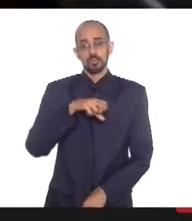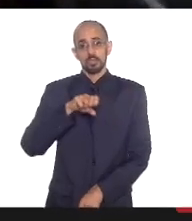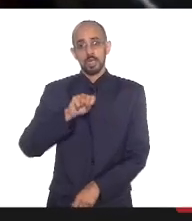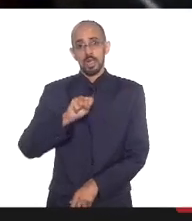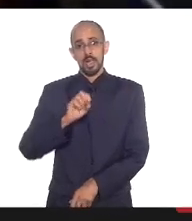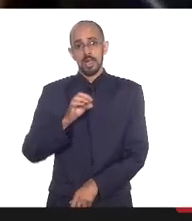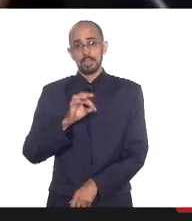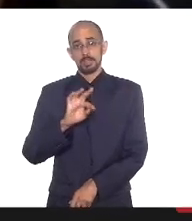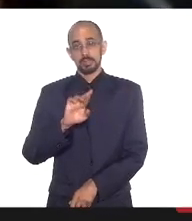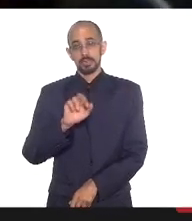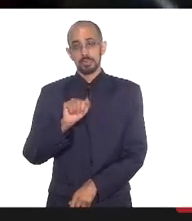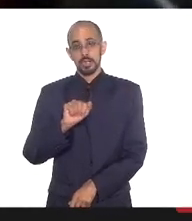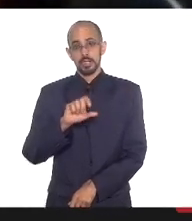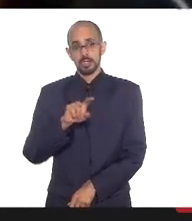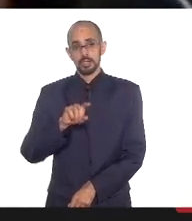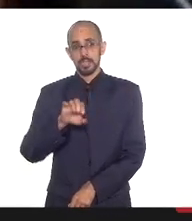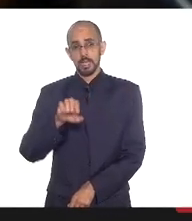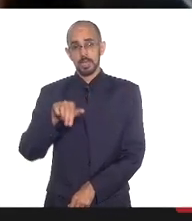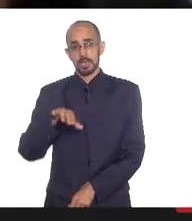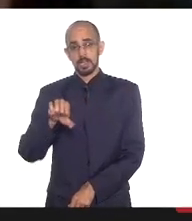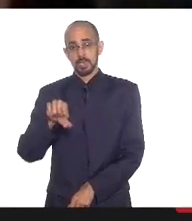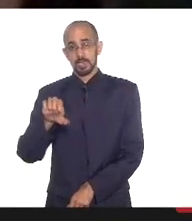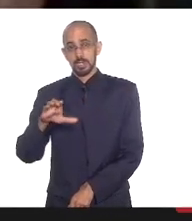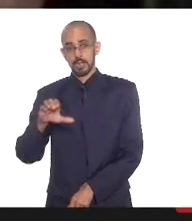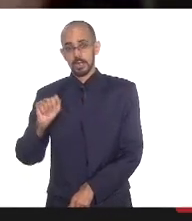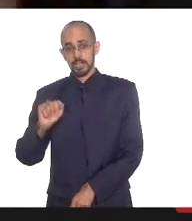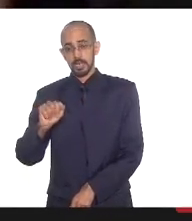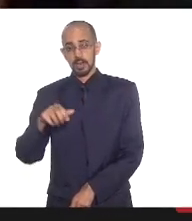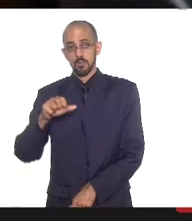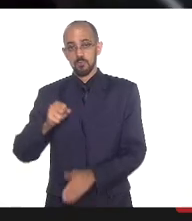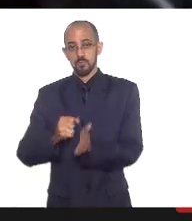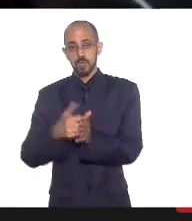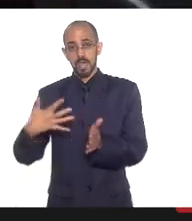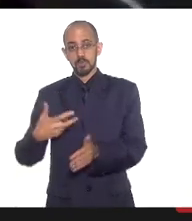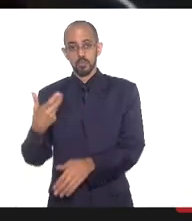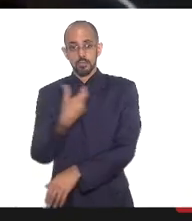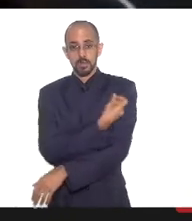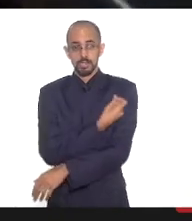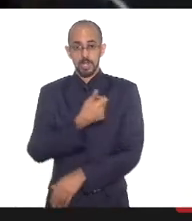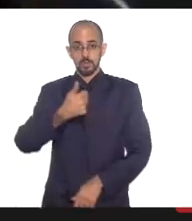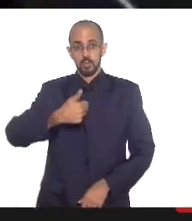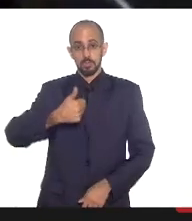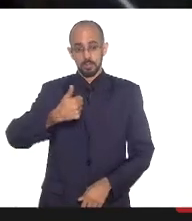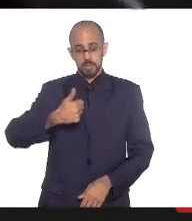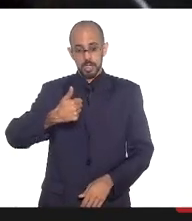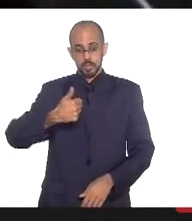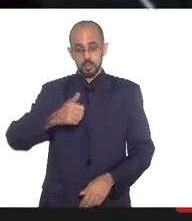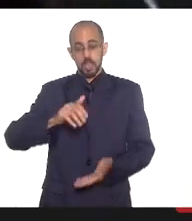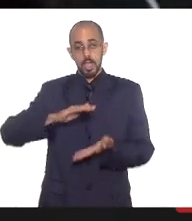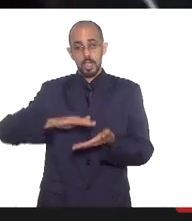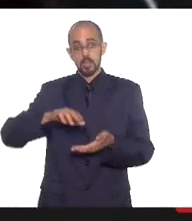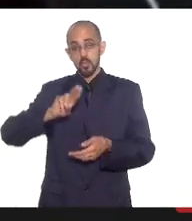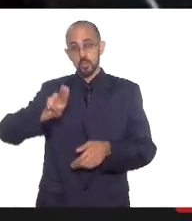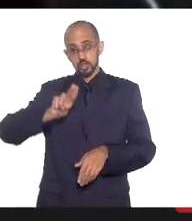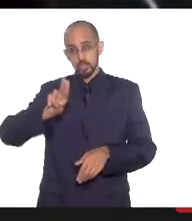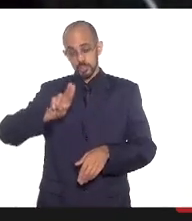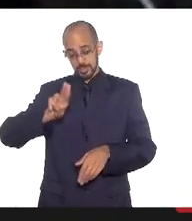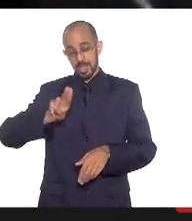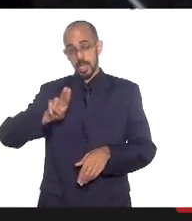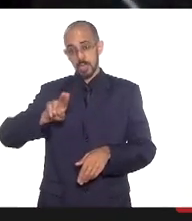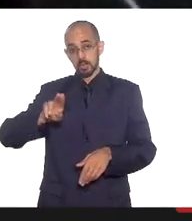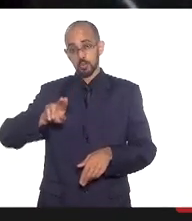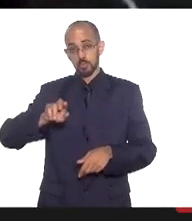que isso aconteceu o muitos foram vacinados com a primeira dose é gastaram as doses para estender a